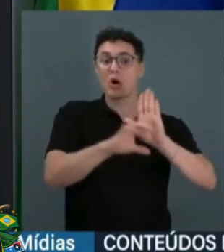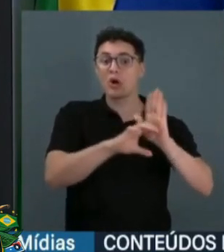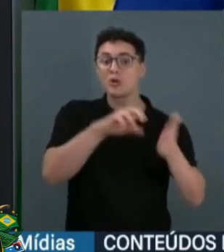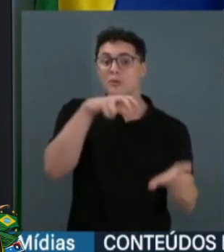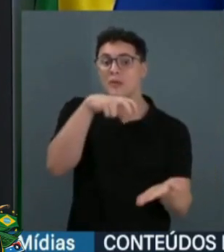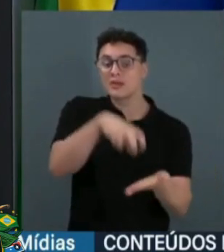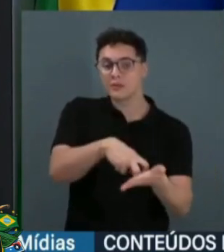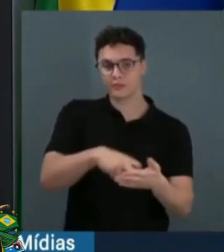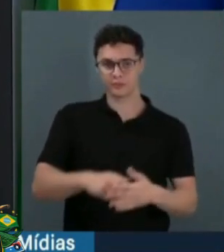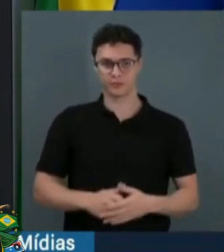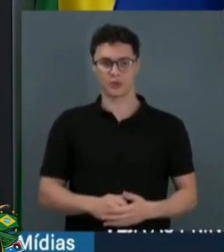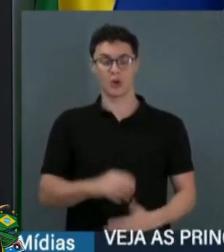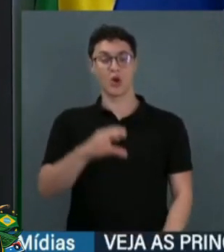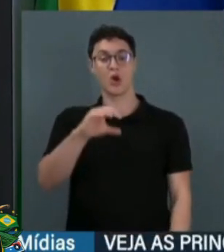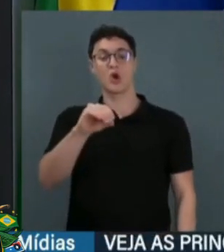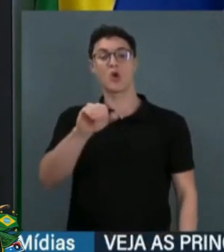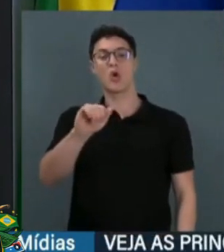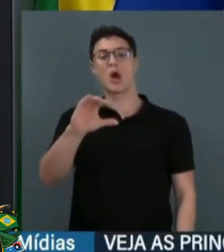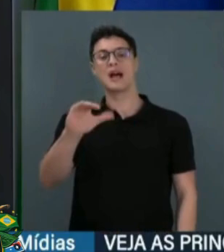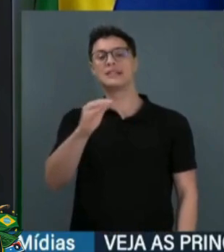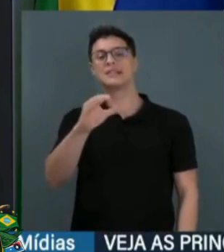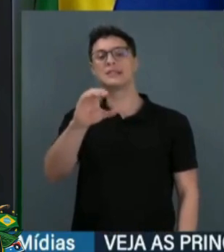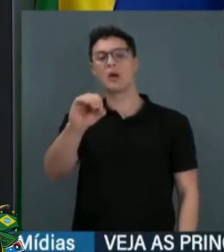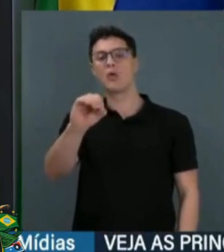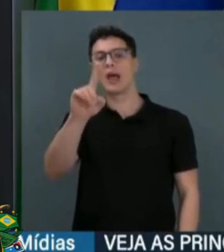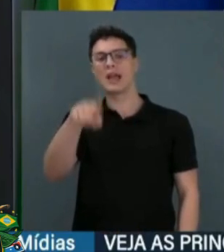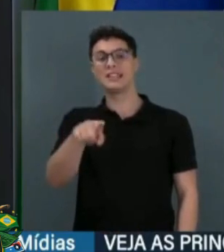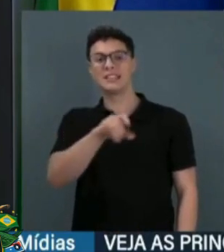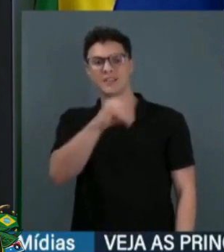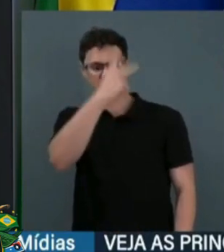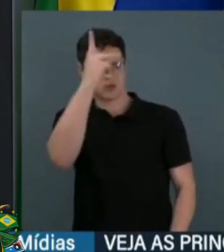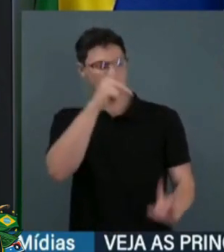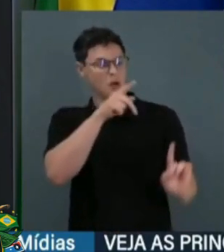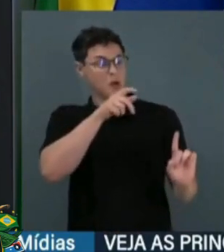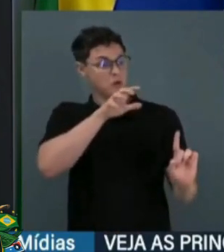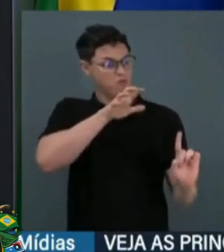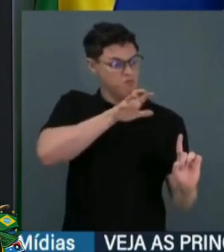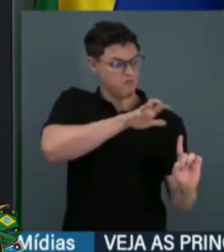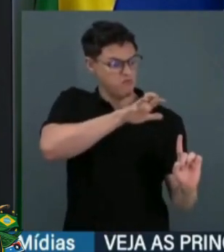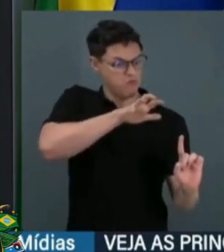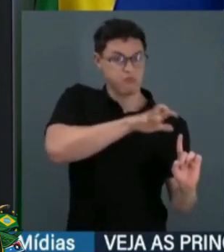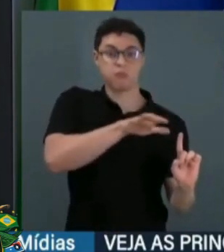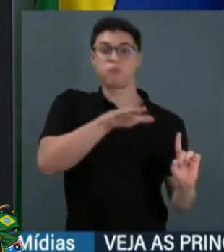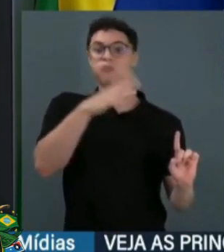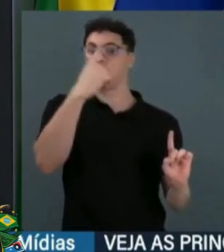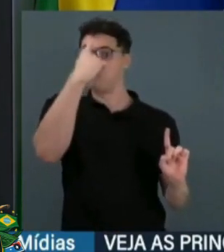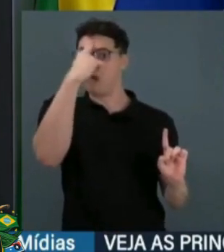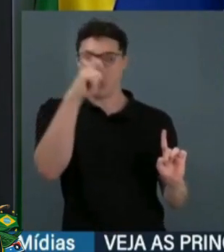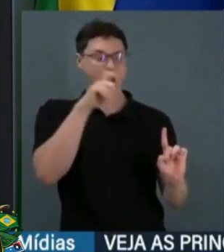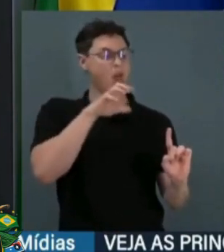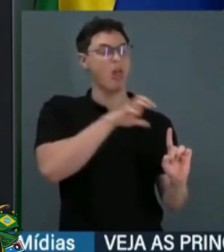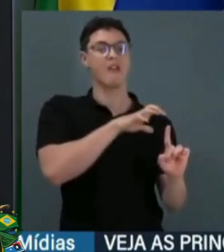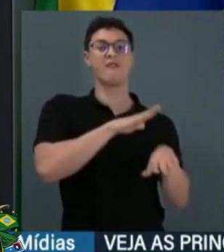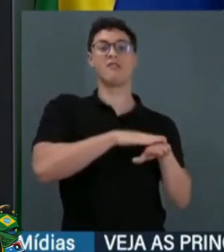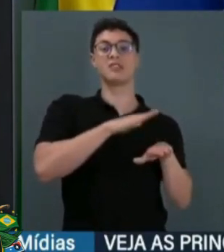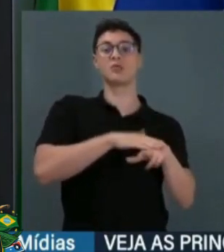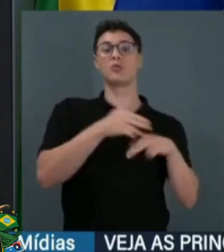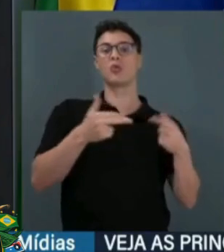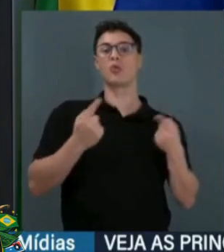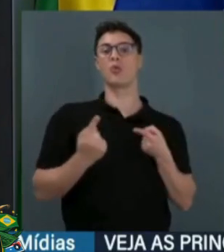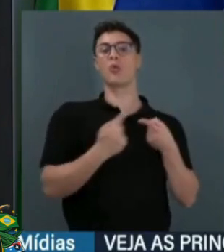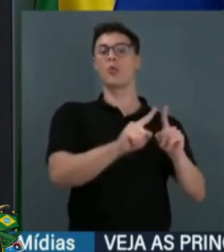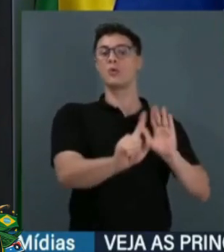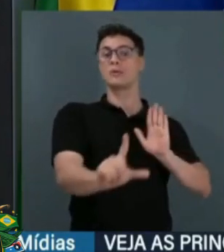coação ilegal ocorre quando alguém é forçado, mediante ameaça ou violência, a fazer algo que a lei